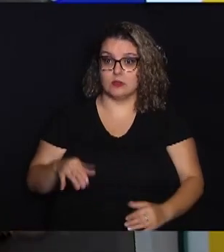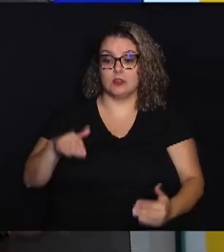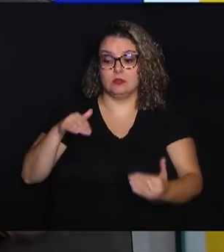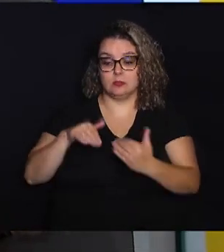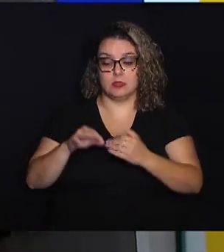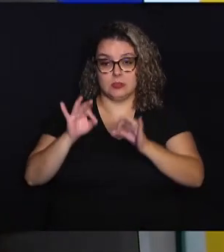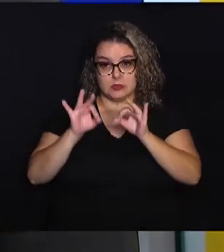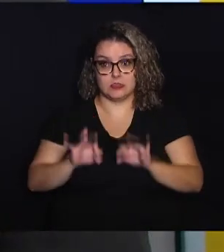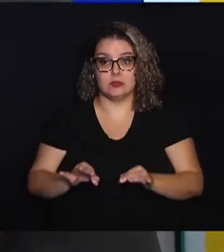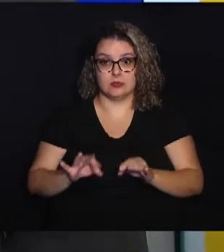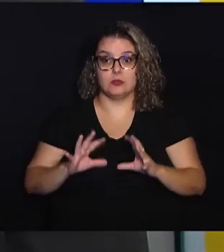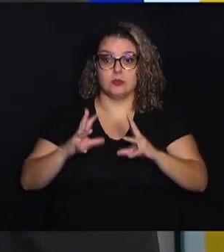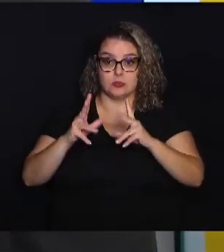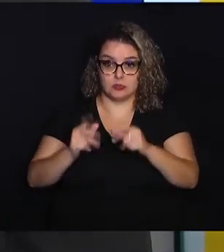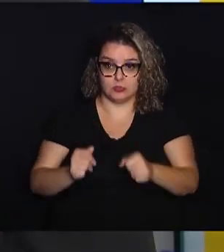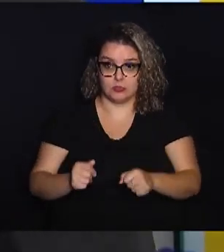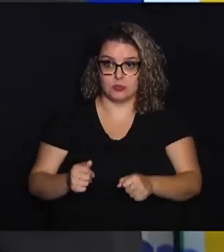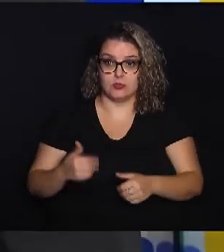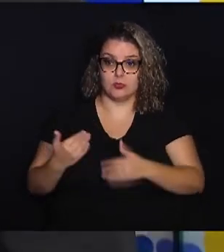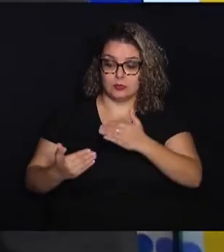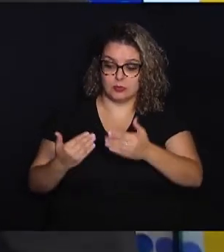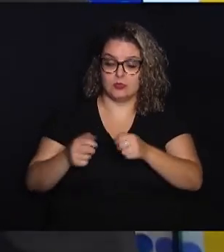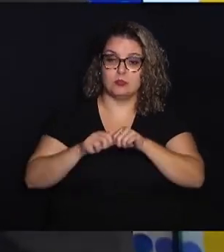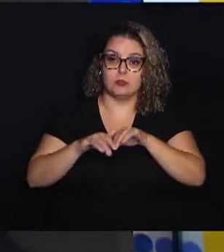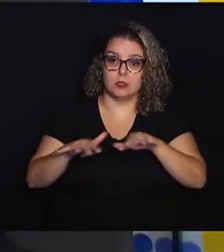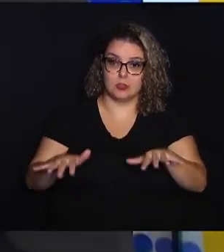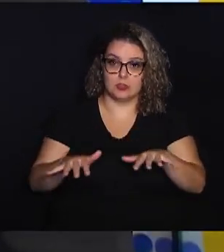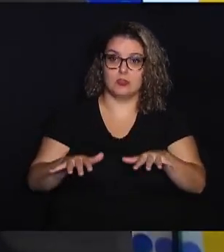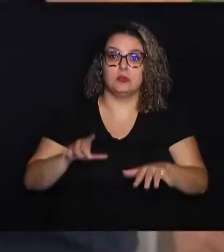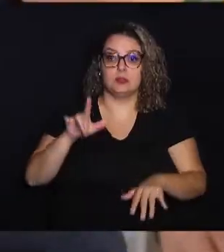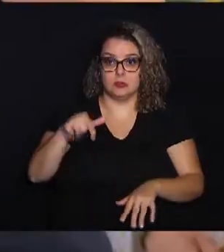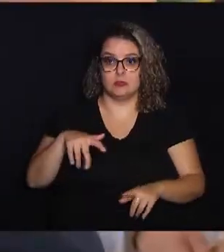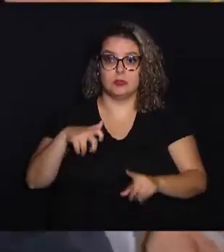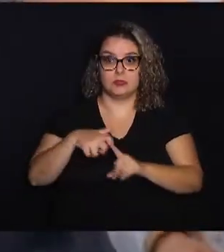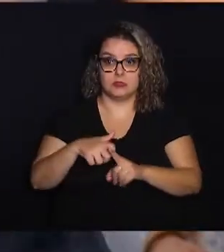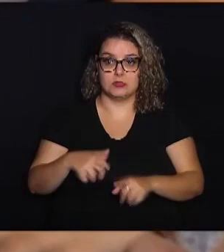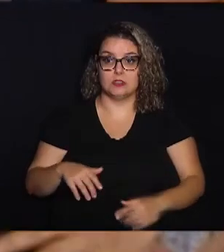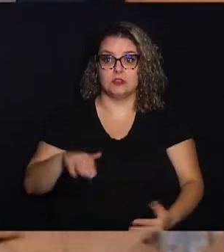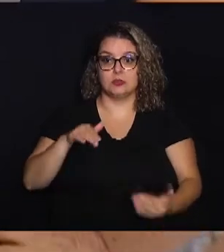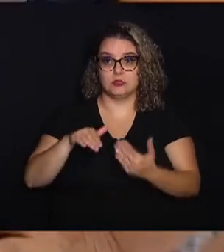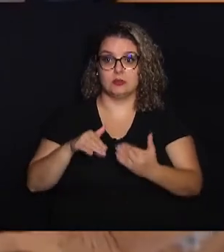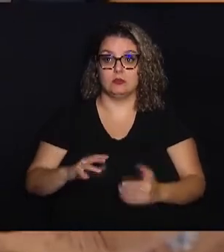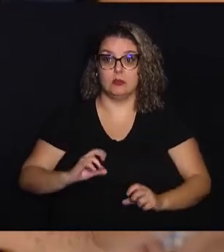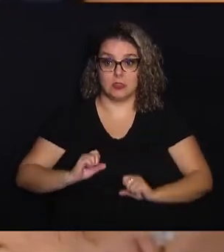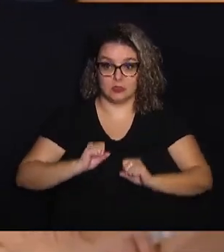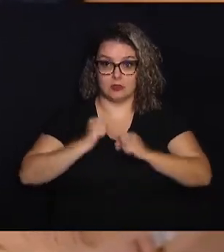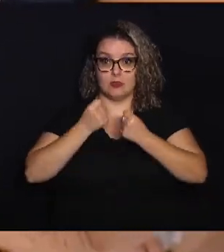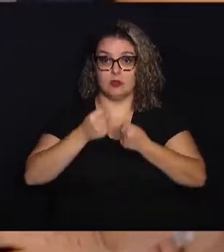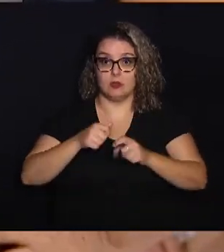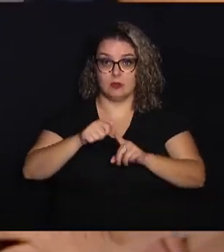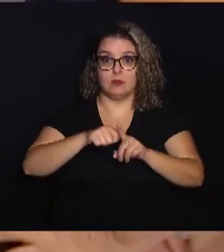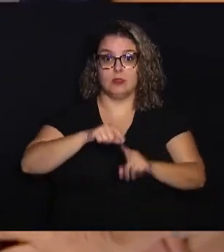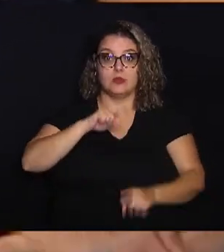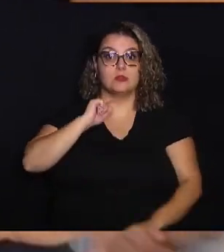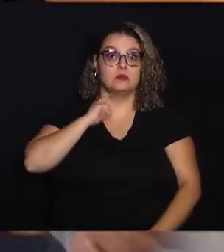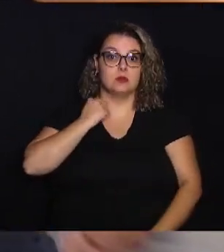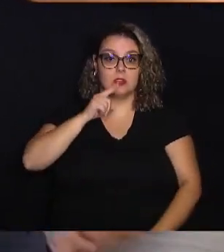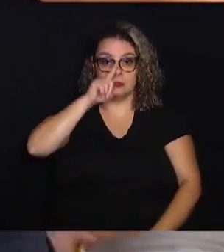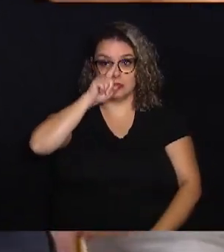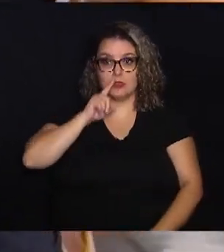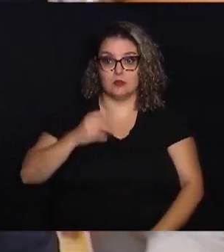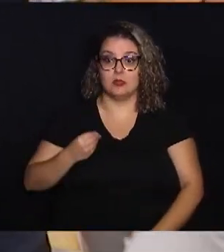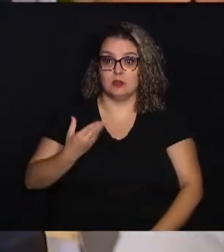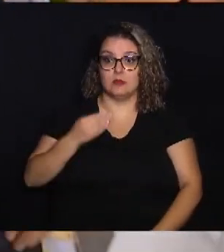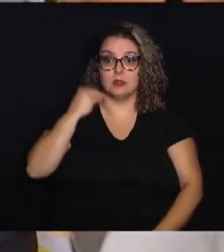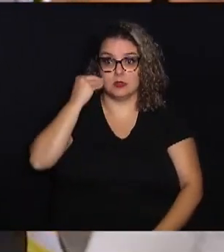faz parte, né, que repercute depois no acidente de trânsito. Para reforçar o Maio Amarelo, foi levado também a